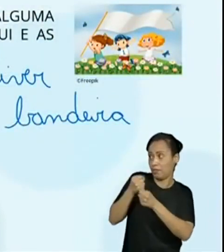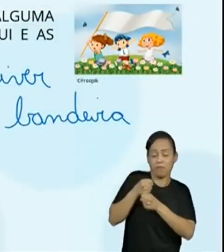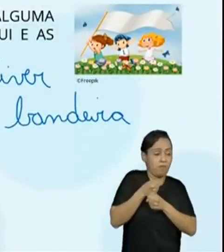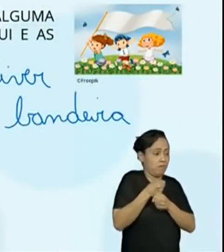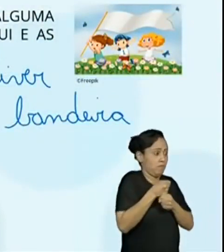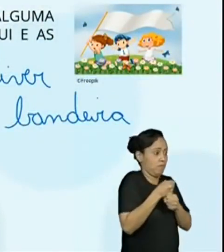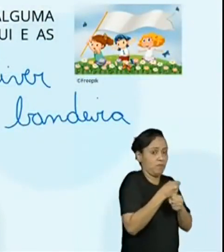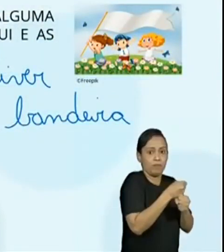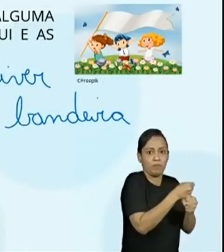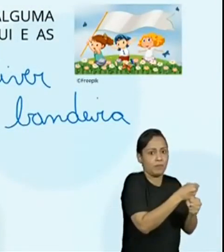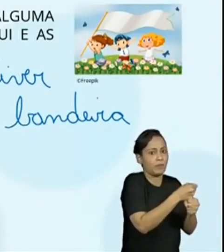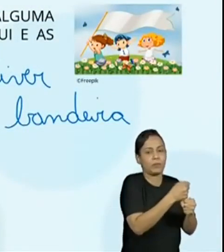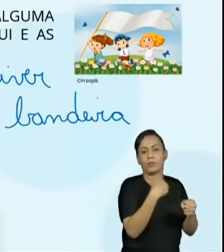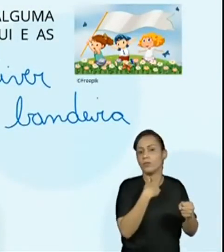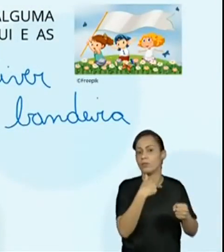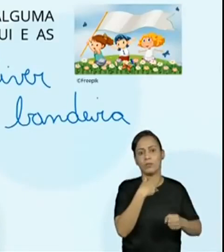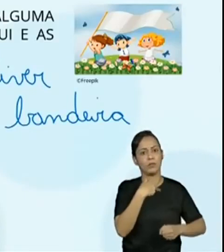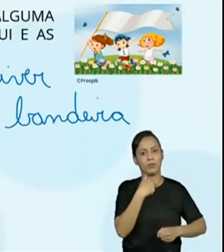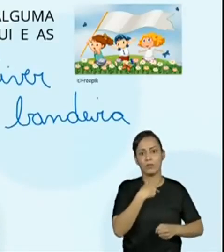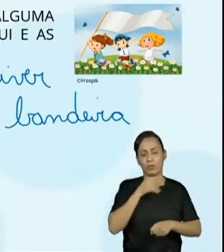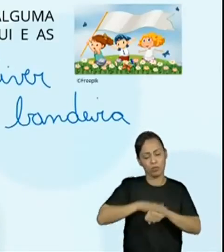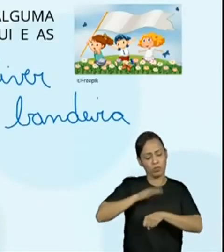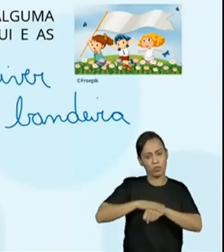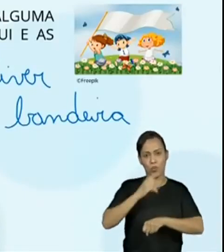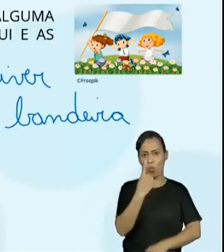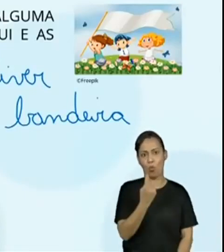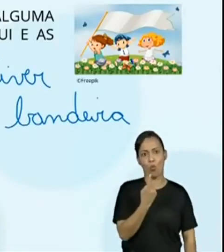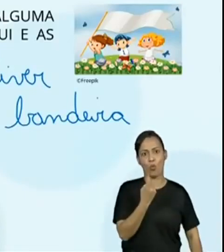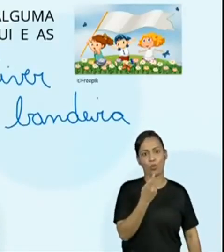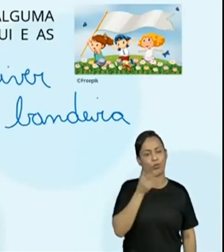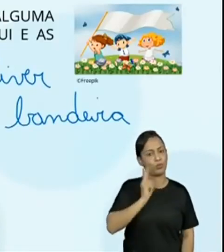mesmo. Passar